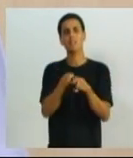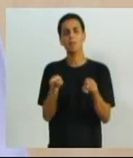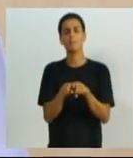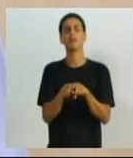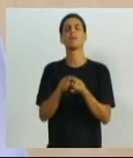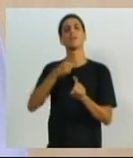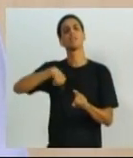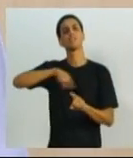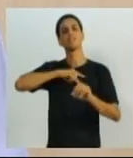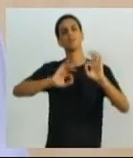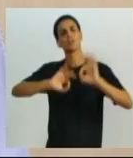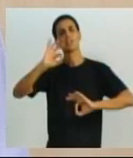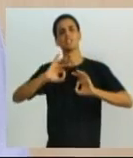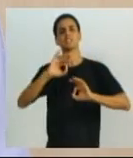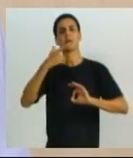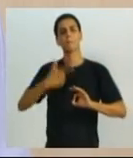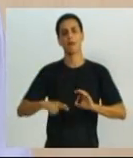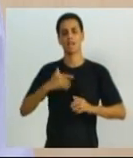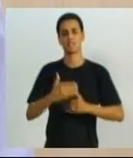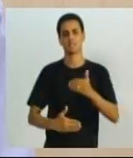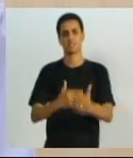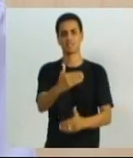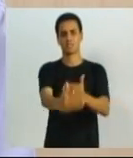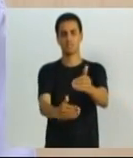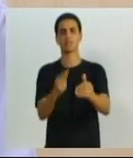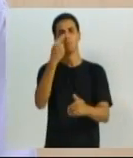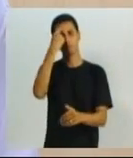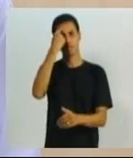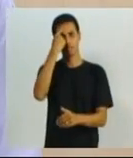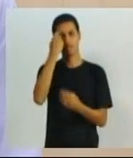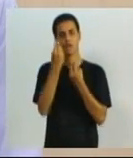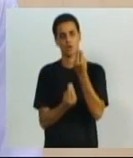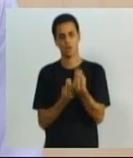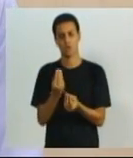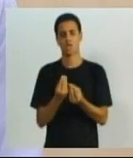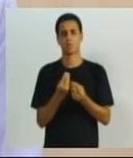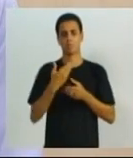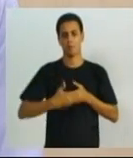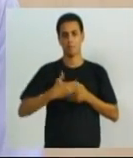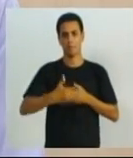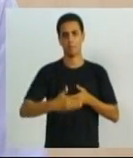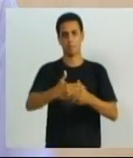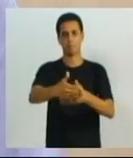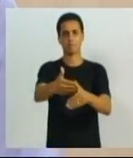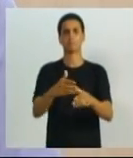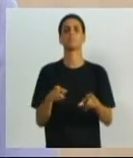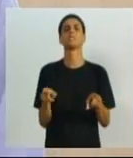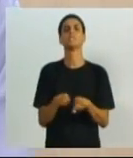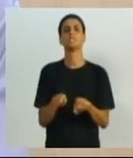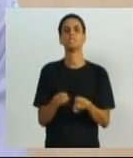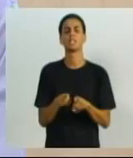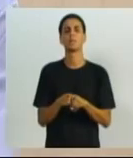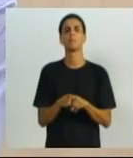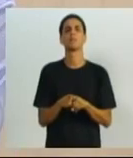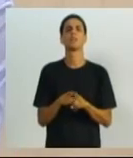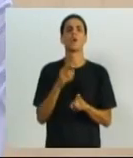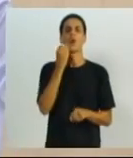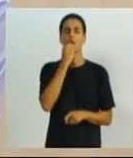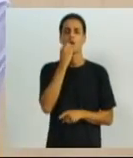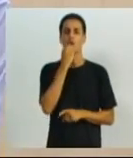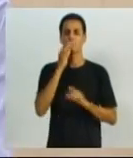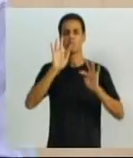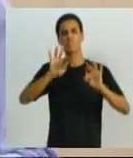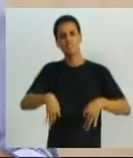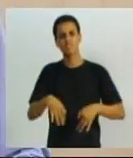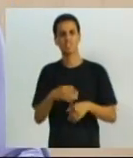vamos pensar nos próximos passos. Dentro dos próximos passos, Ito, nós também vamos, claro que agora fechando o